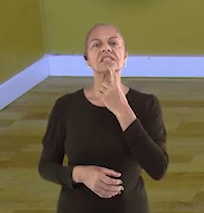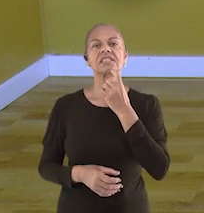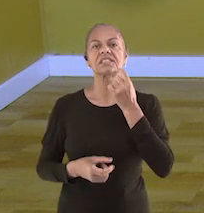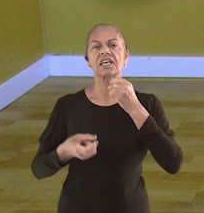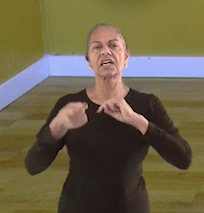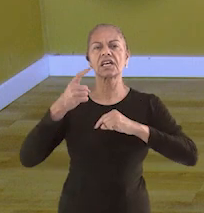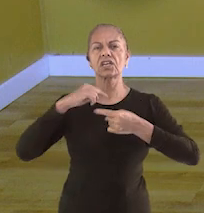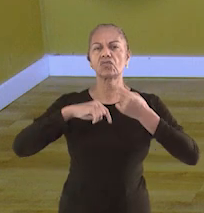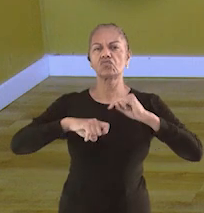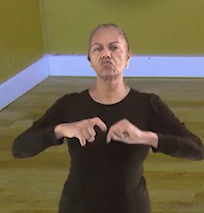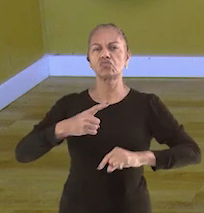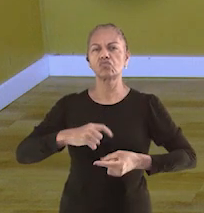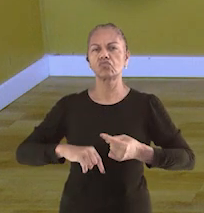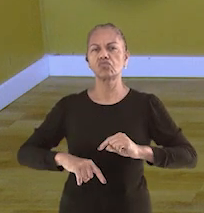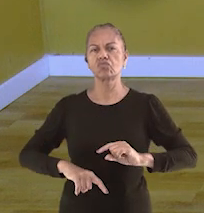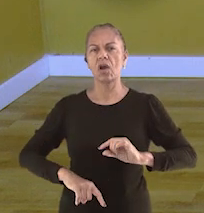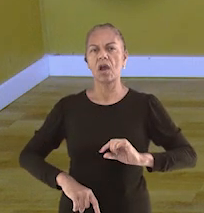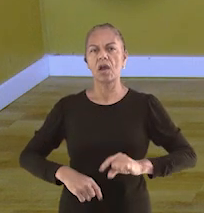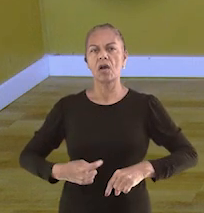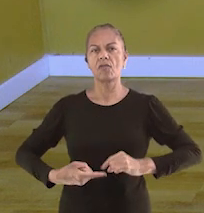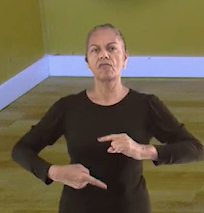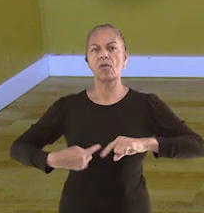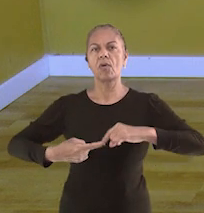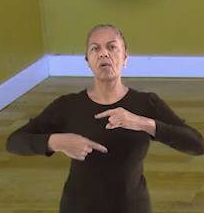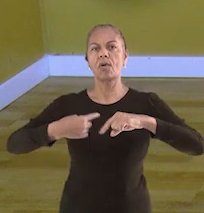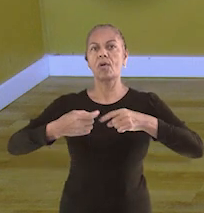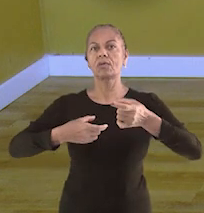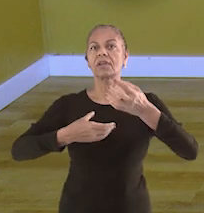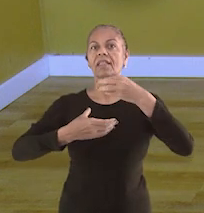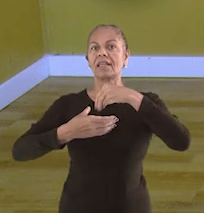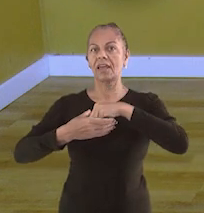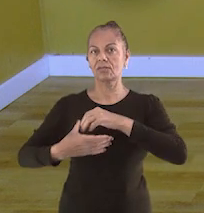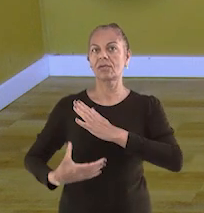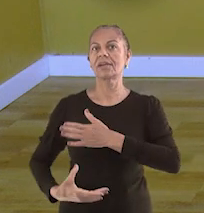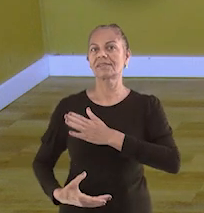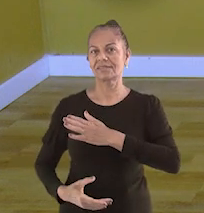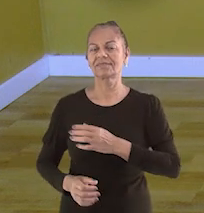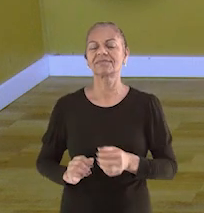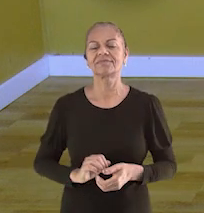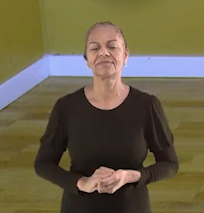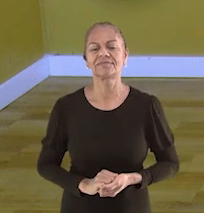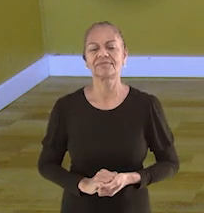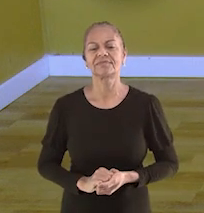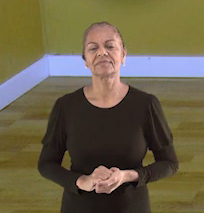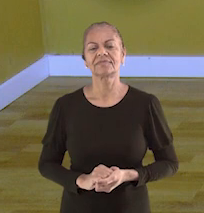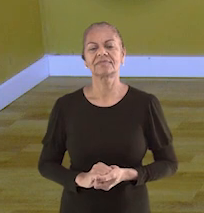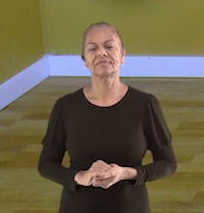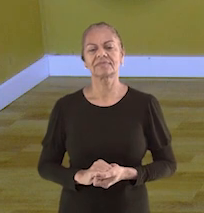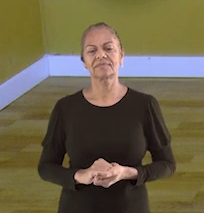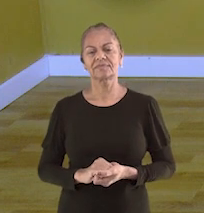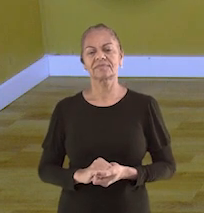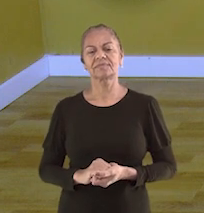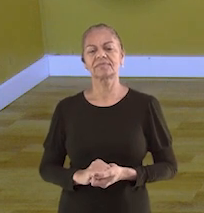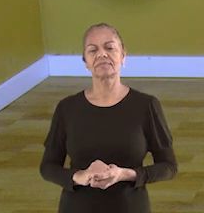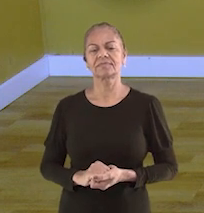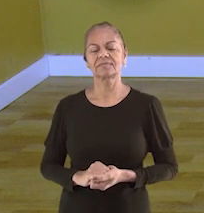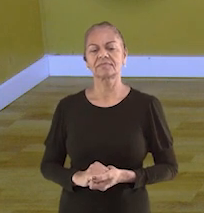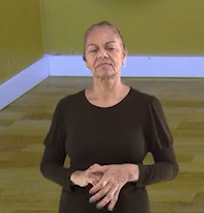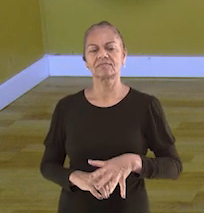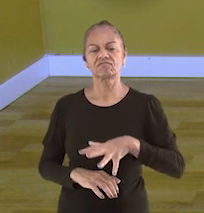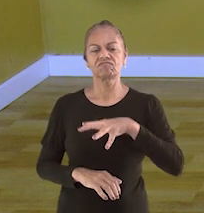fluxo sanguíneo para o nosso coração, beleza? Prepara que nesse exercício a gente consegue respirar.